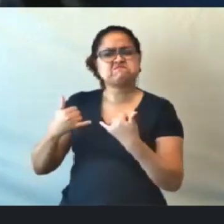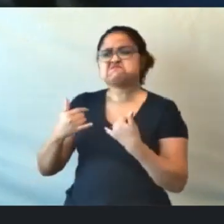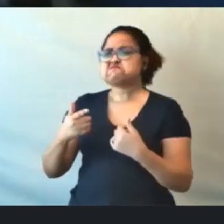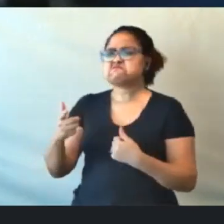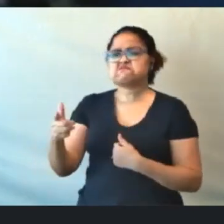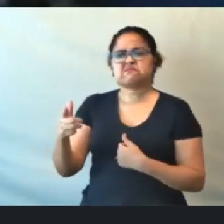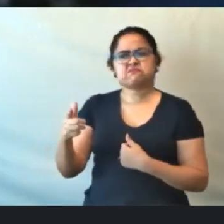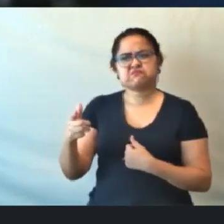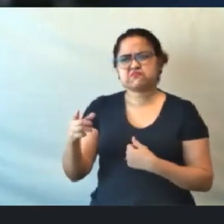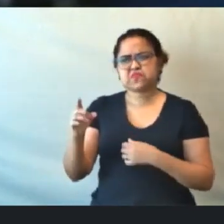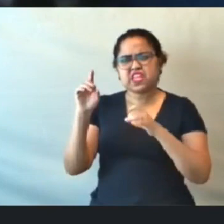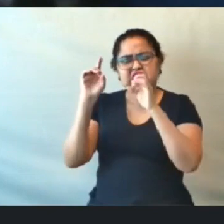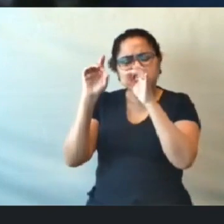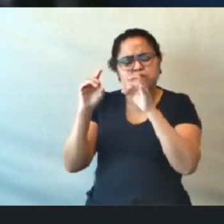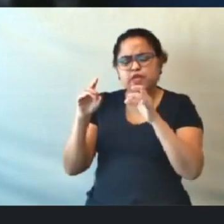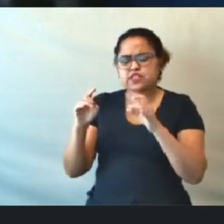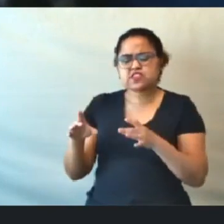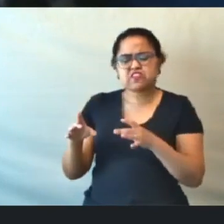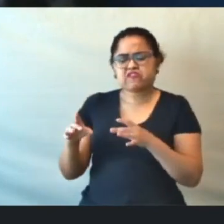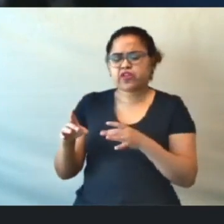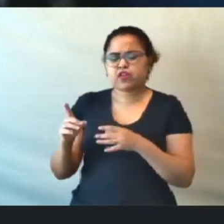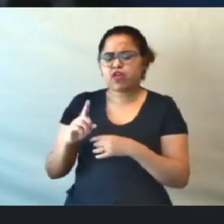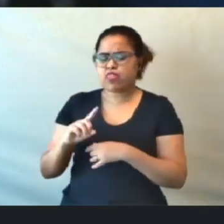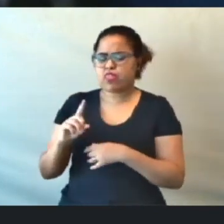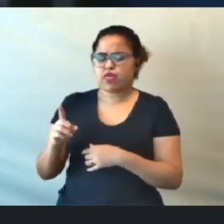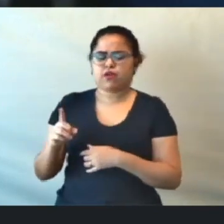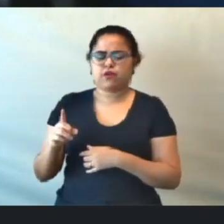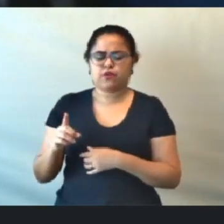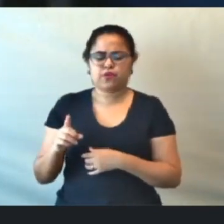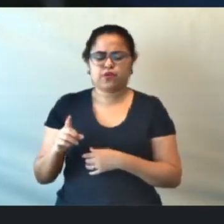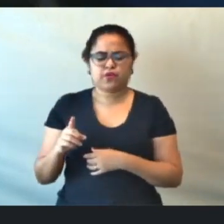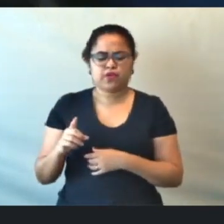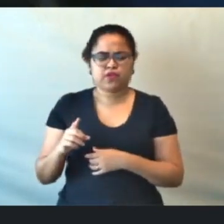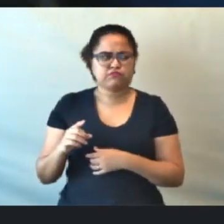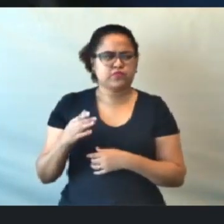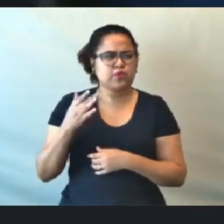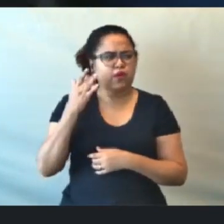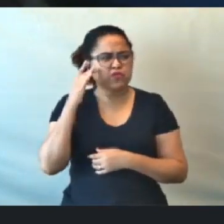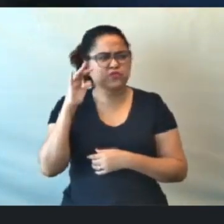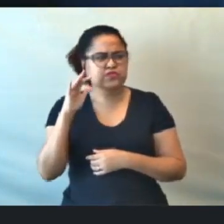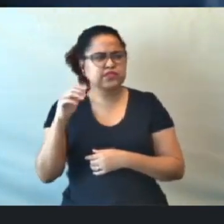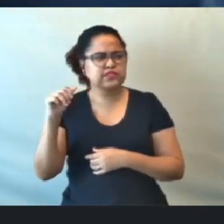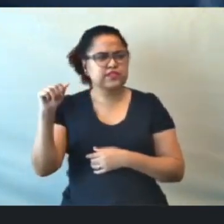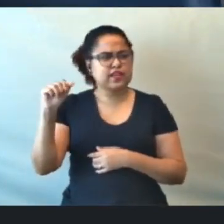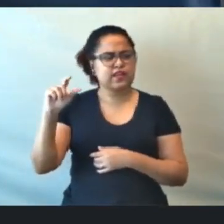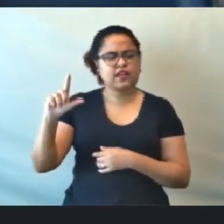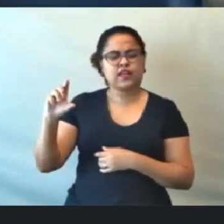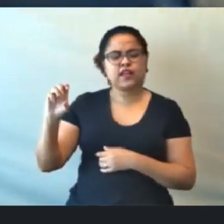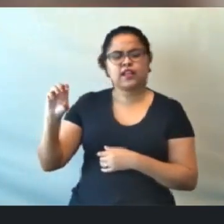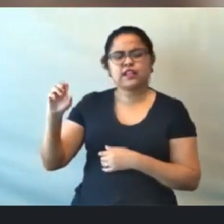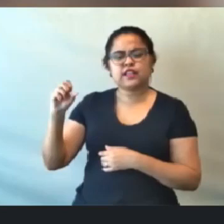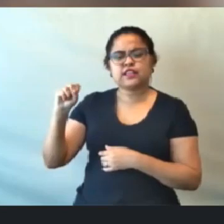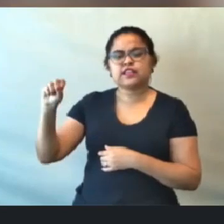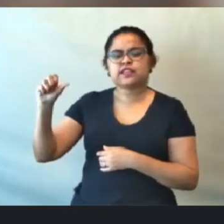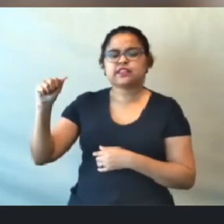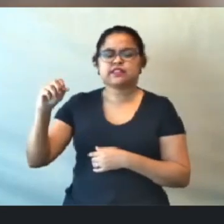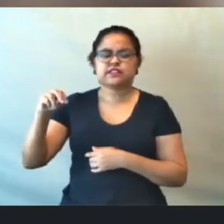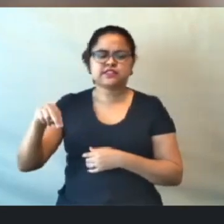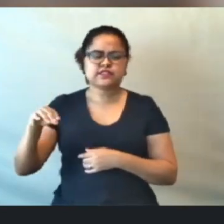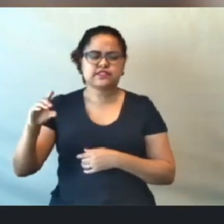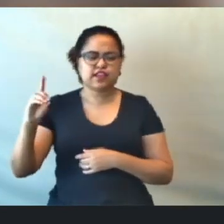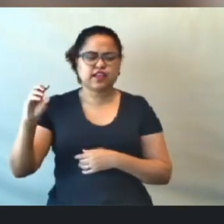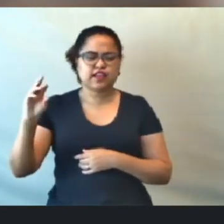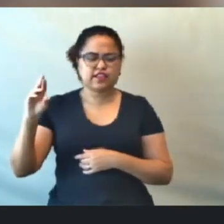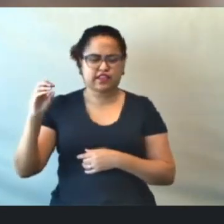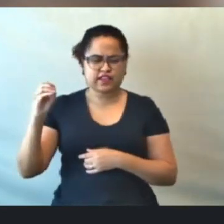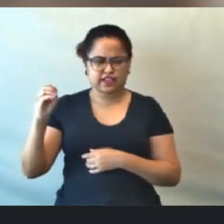dessa combinação. Não sei se a Alessandra tem informações sobre isso. Eu acho que foi aplicado o